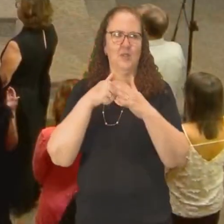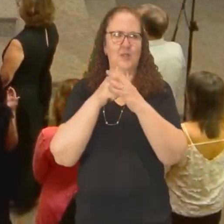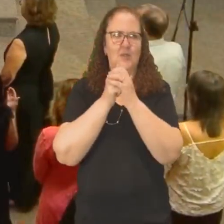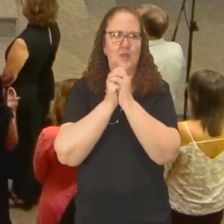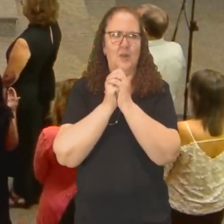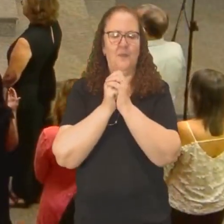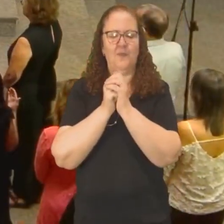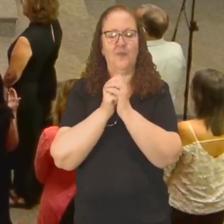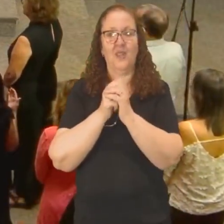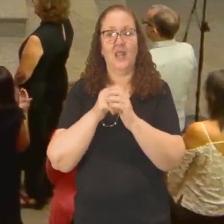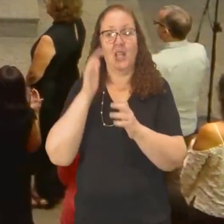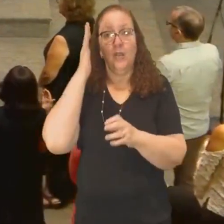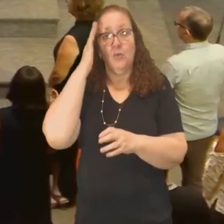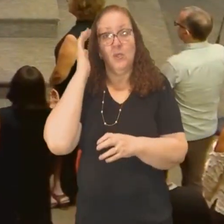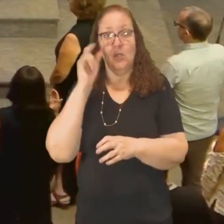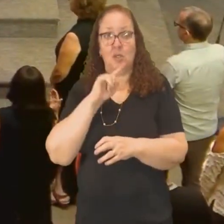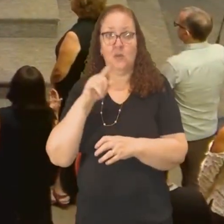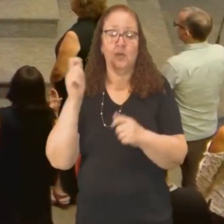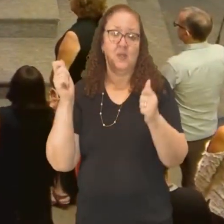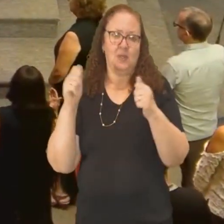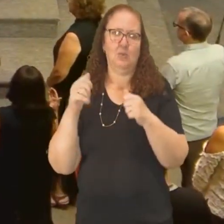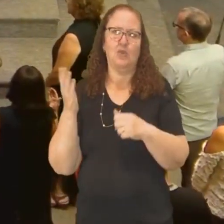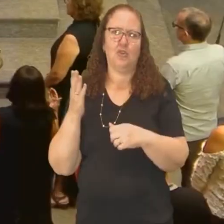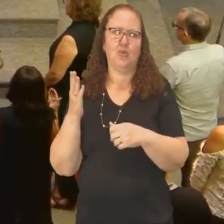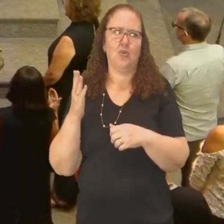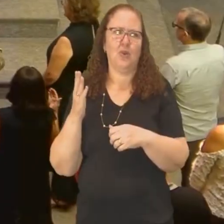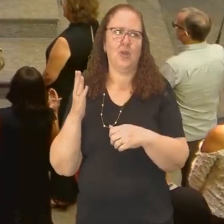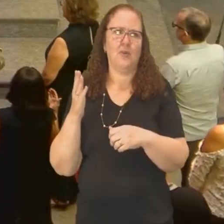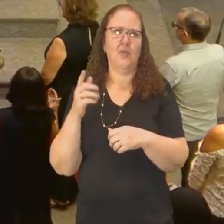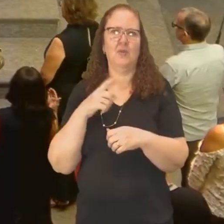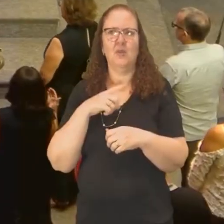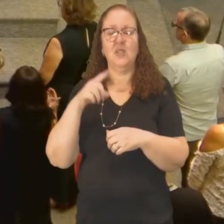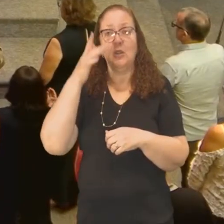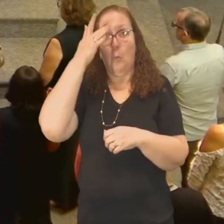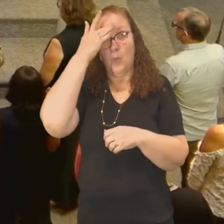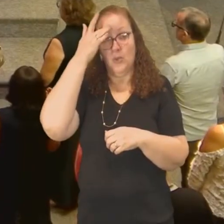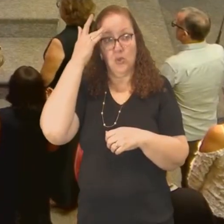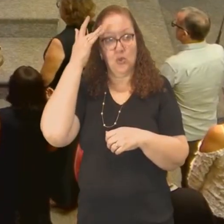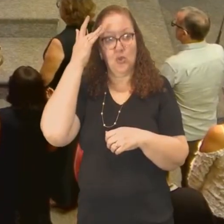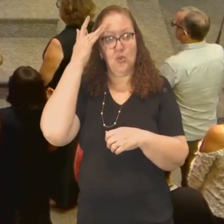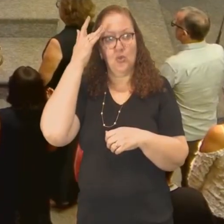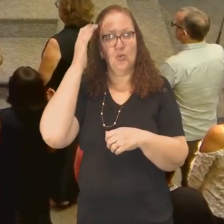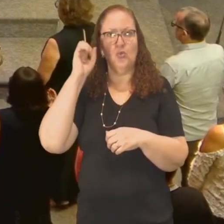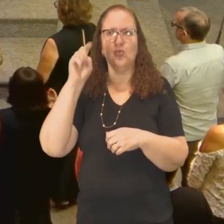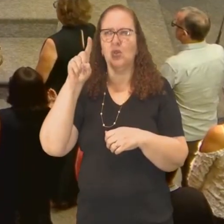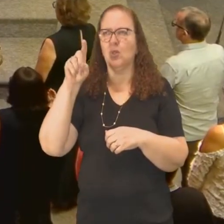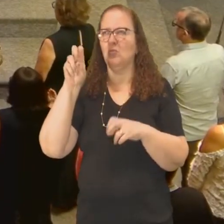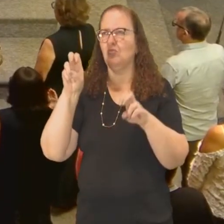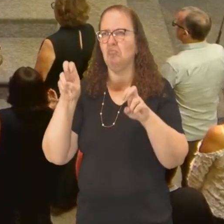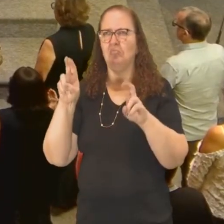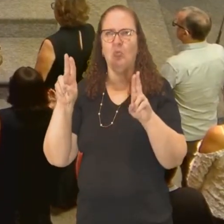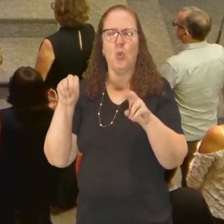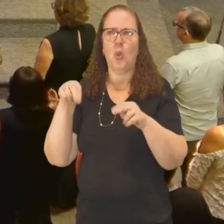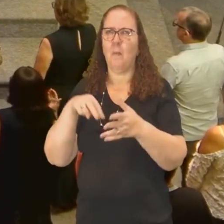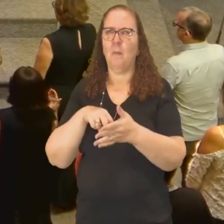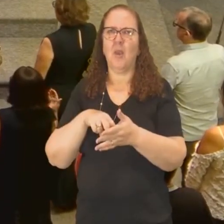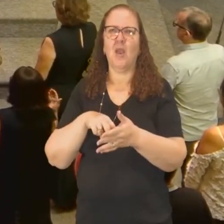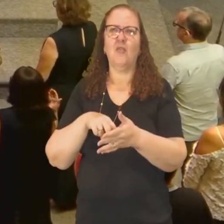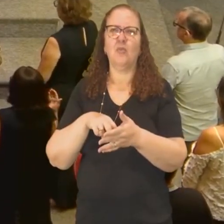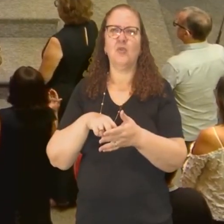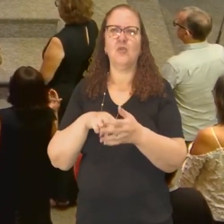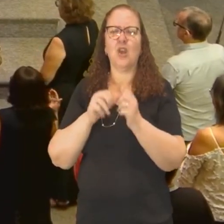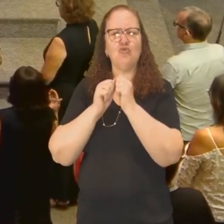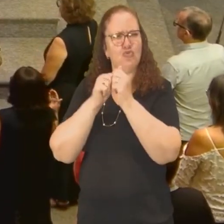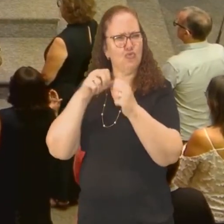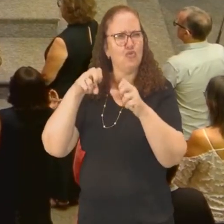você, se você pode, nesse momento, vamos todos nós, os que estão aqui à frente, você que está no seu banco, vamos fazer essa oração juntos,